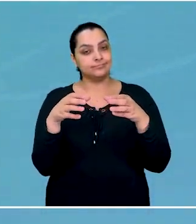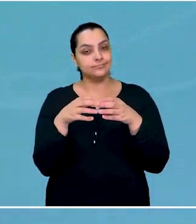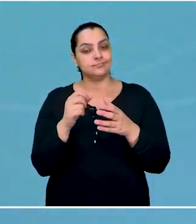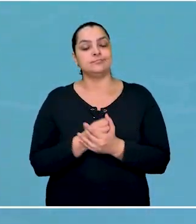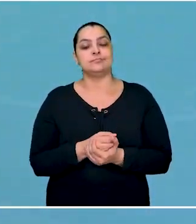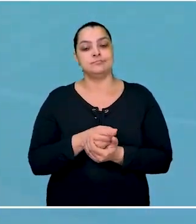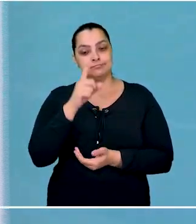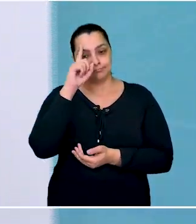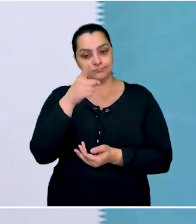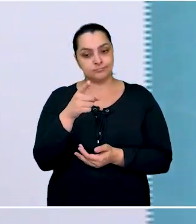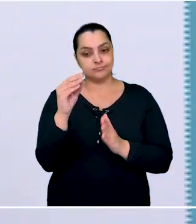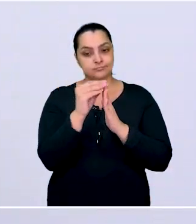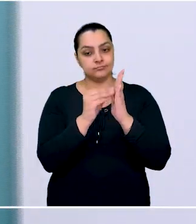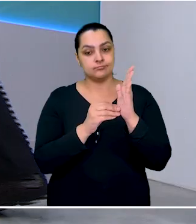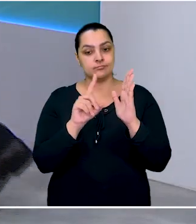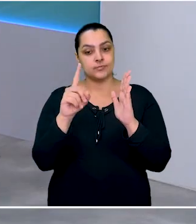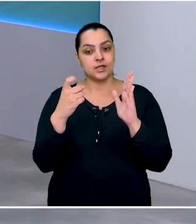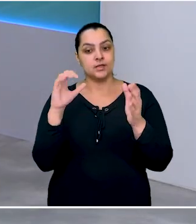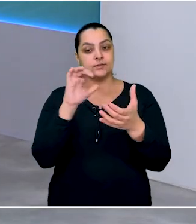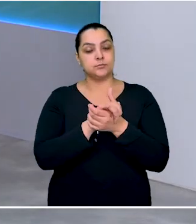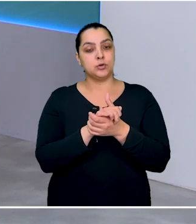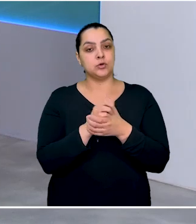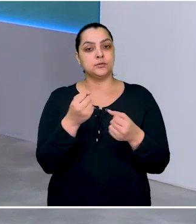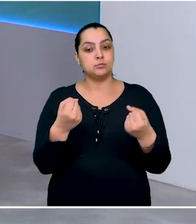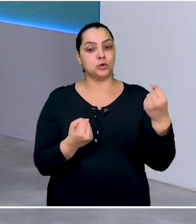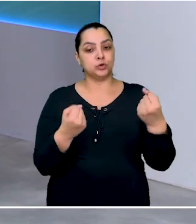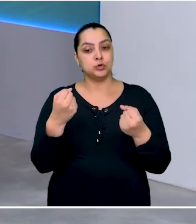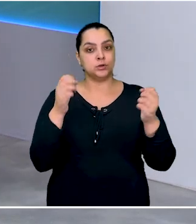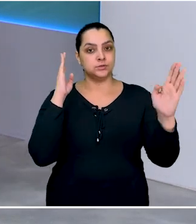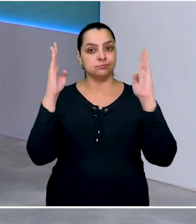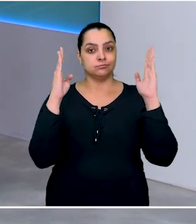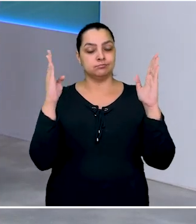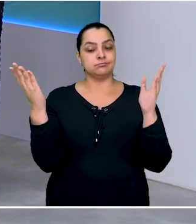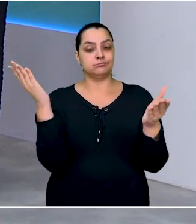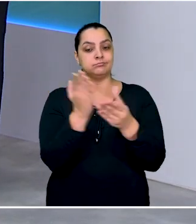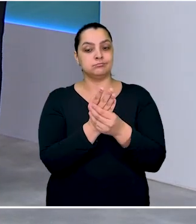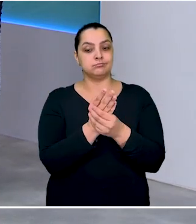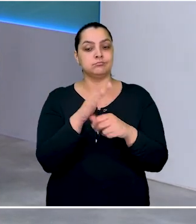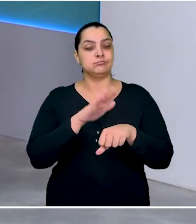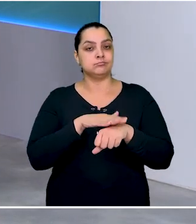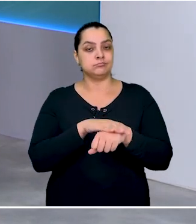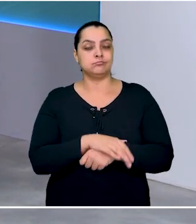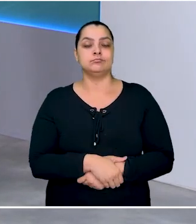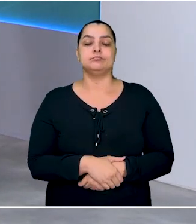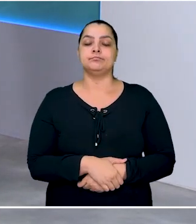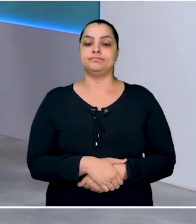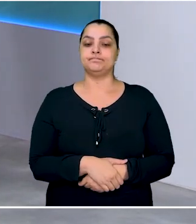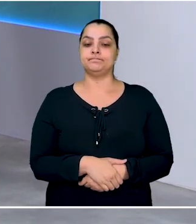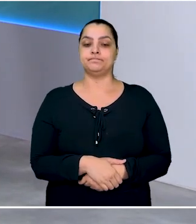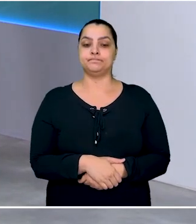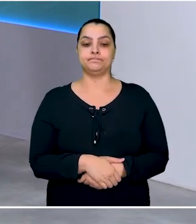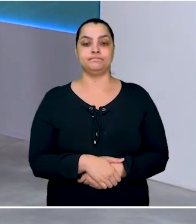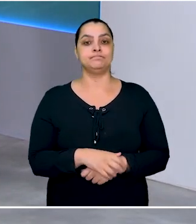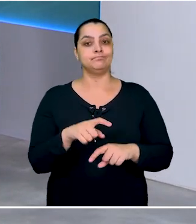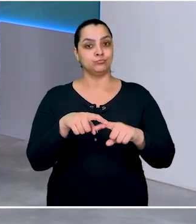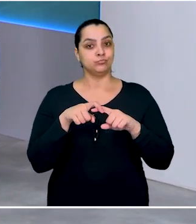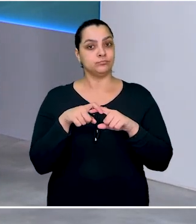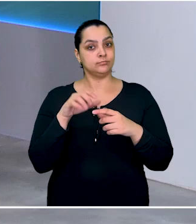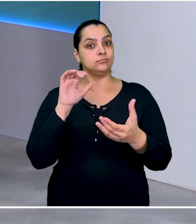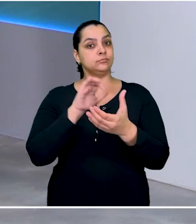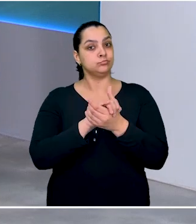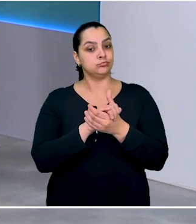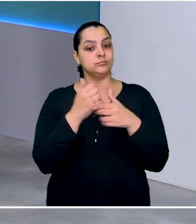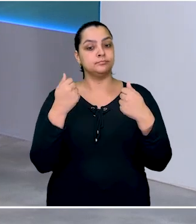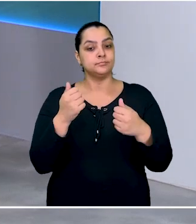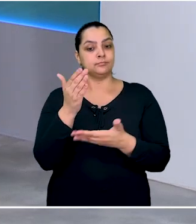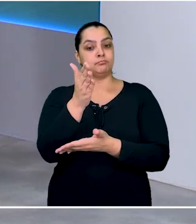que determinou a inclusão da ex-esposa de um motorista de carreta em ação trabalhista movida por ele. Com isso, Anderson, a mulher